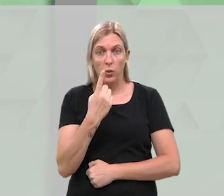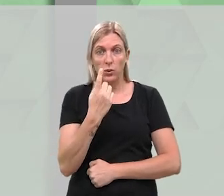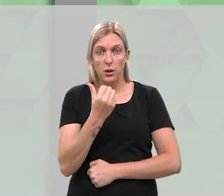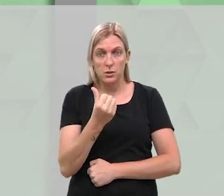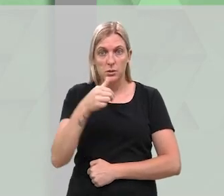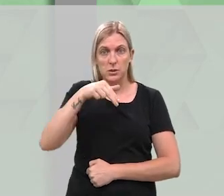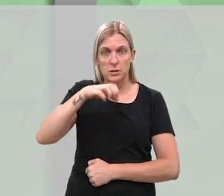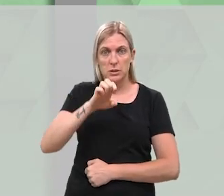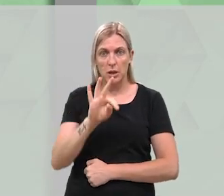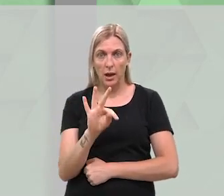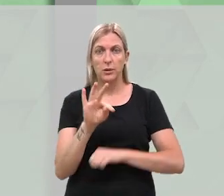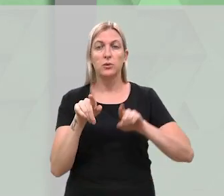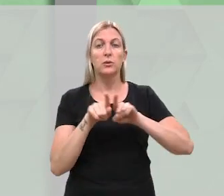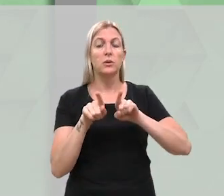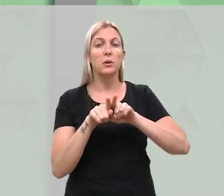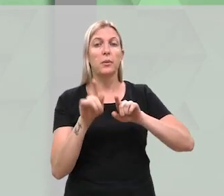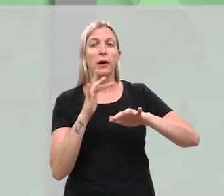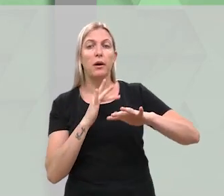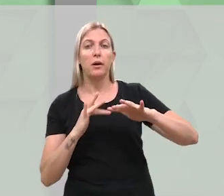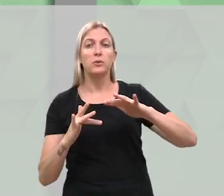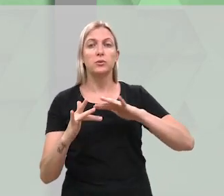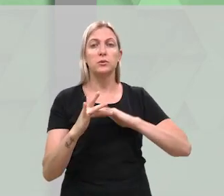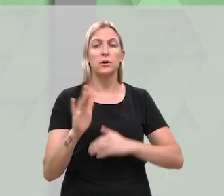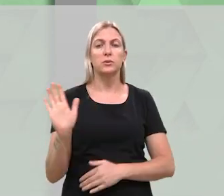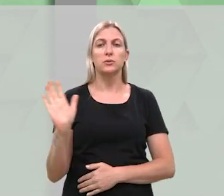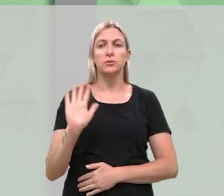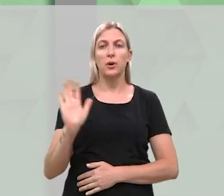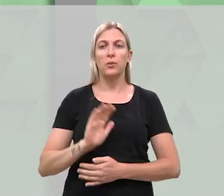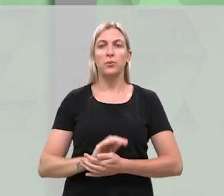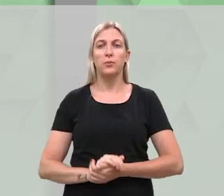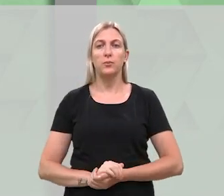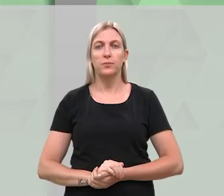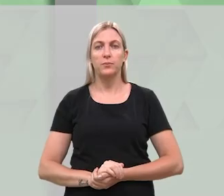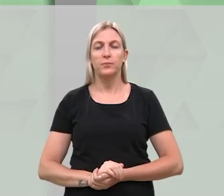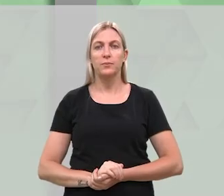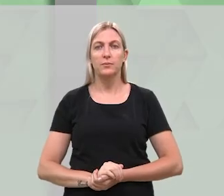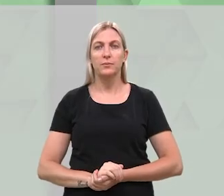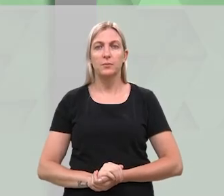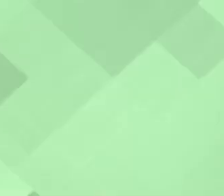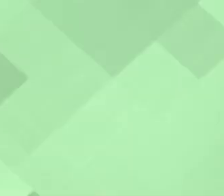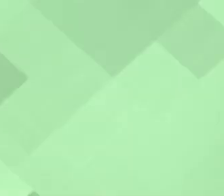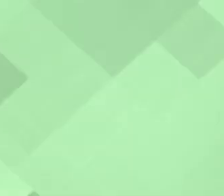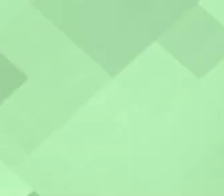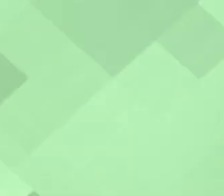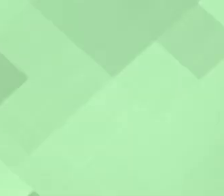programação pelo canal 16 da NET e também pelas nossas redes sociais. Até mais.